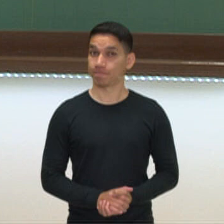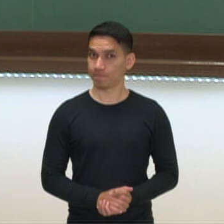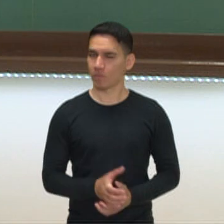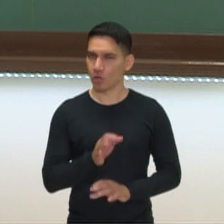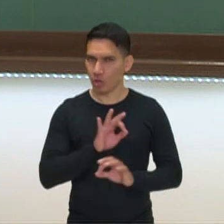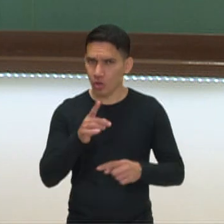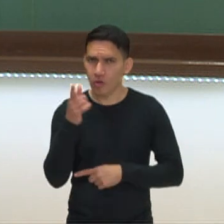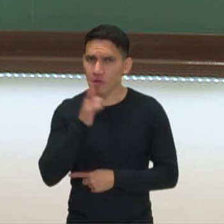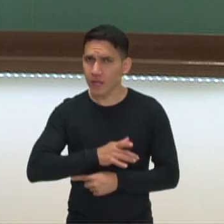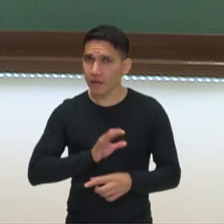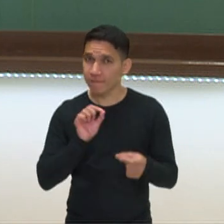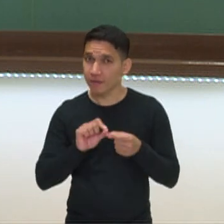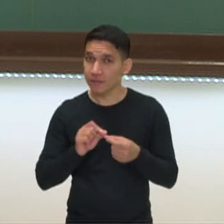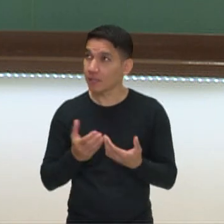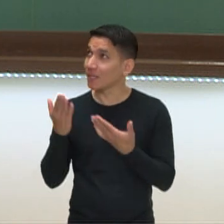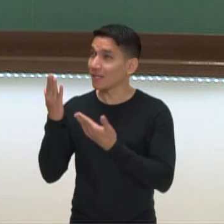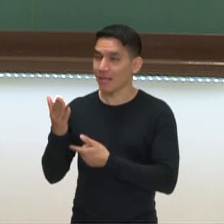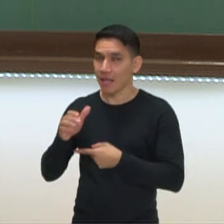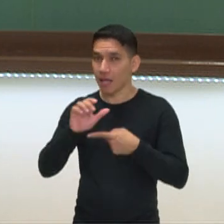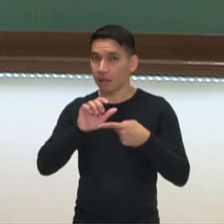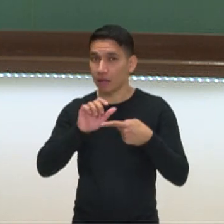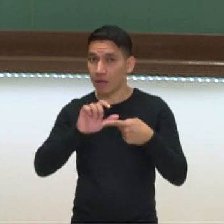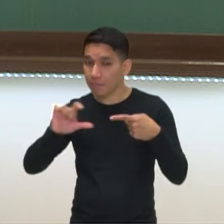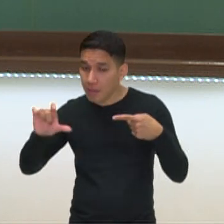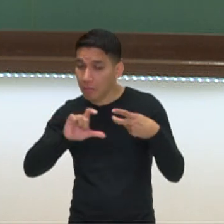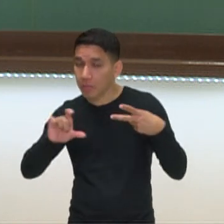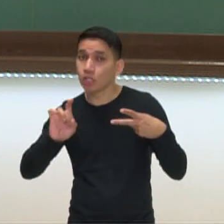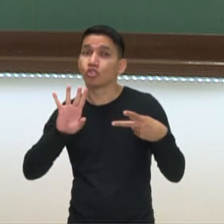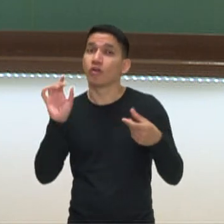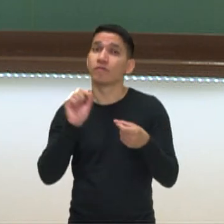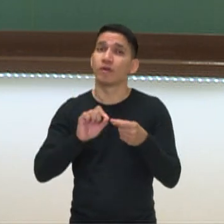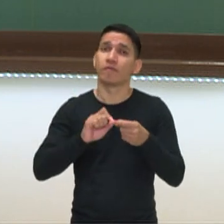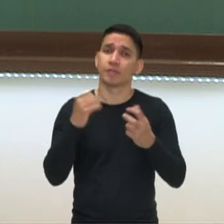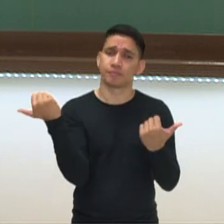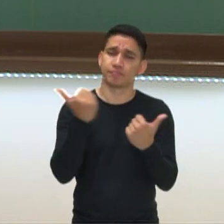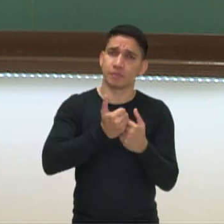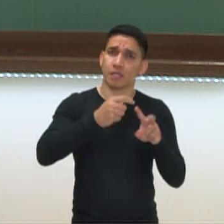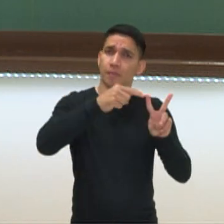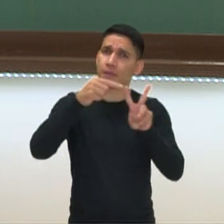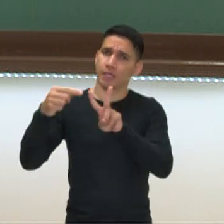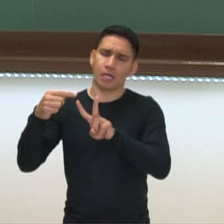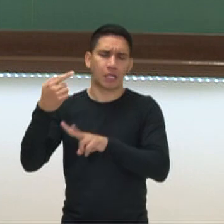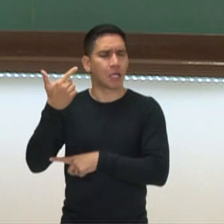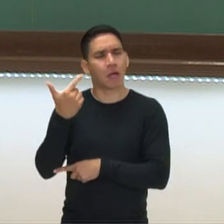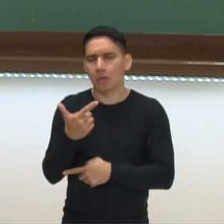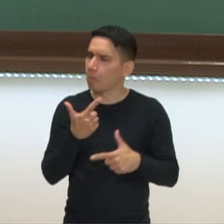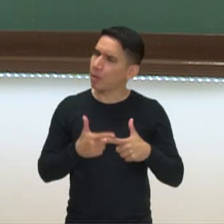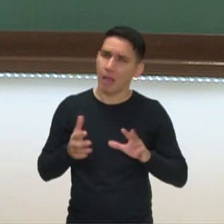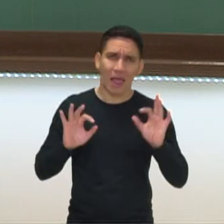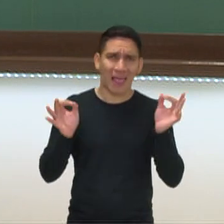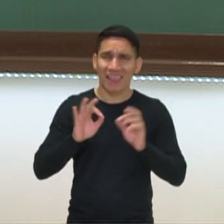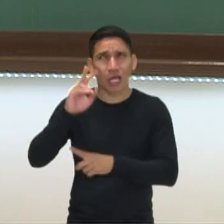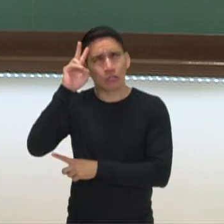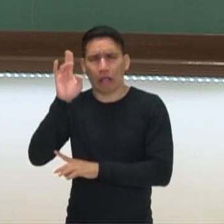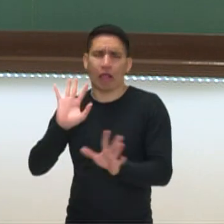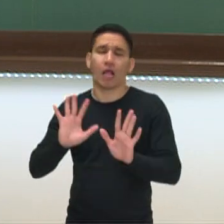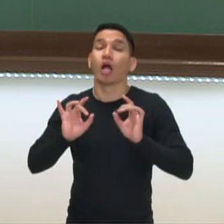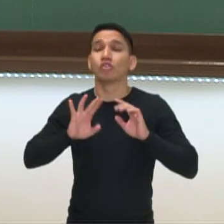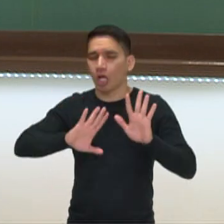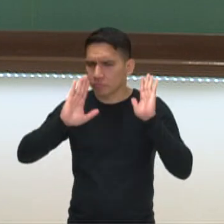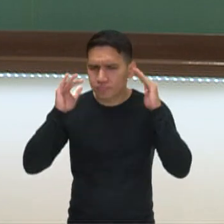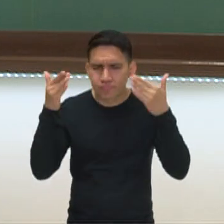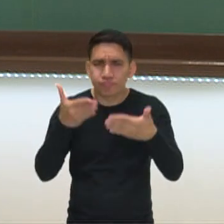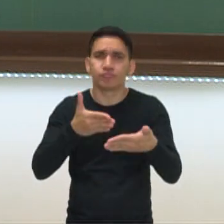Muito bem, conseguiu fazer? Nesses exercícios é só aplicar Bhaskara, não tem história, não tem problema, não tem nada. É só pra gente